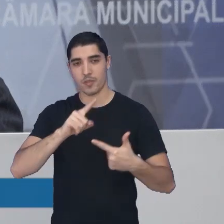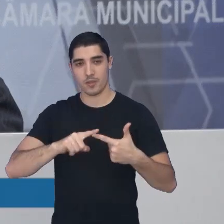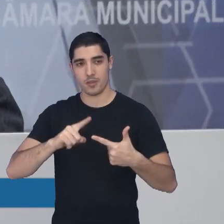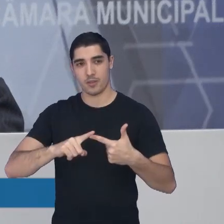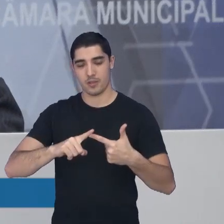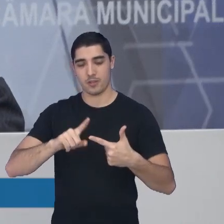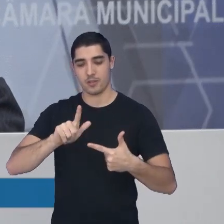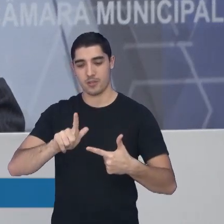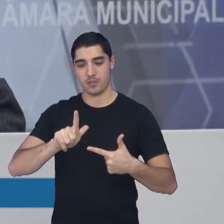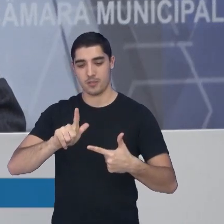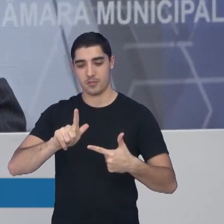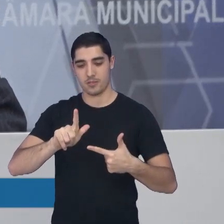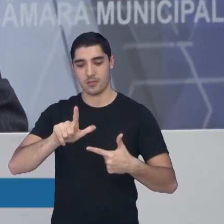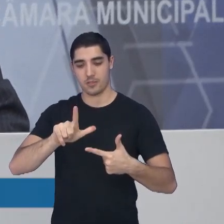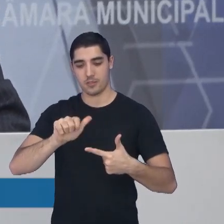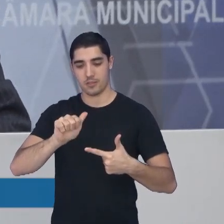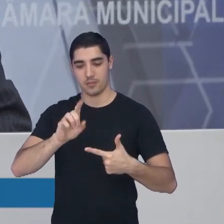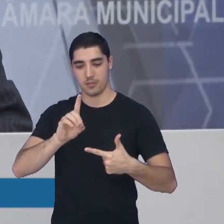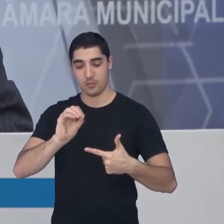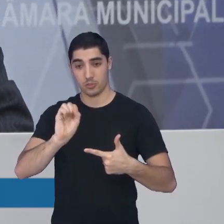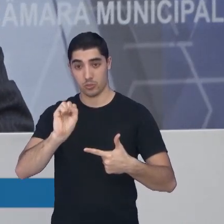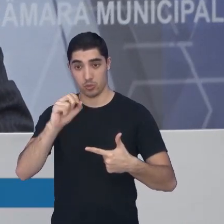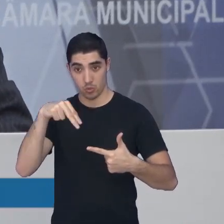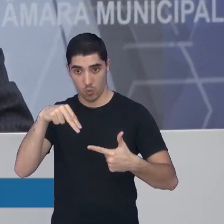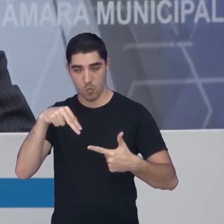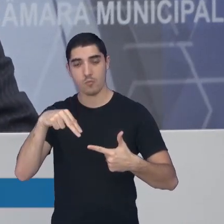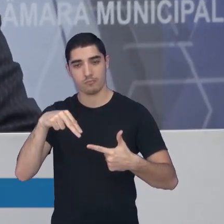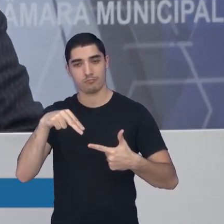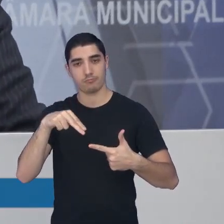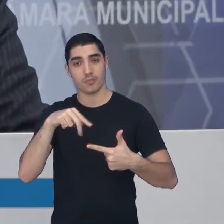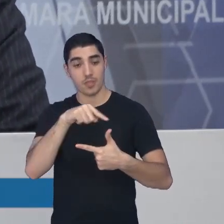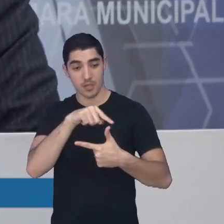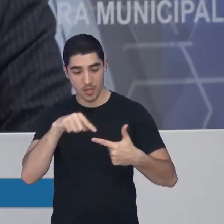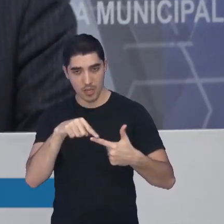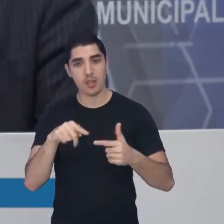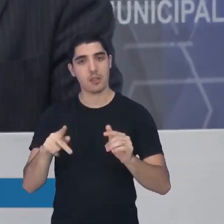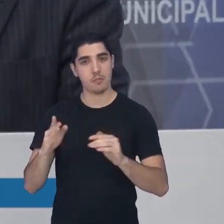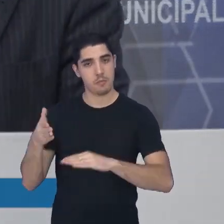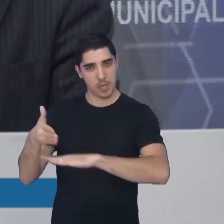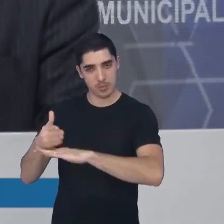Araújo, membros da Orquestra Comunitária do Instituto AFAM.